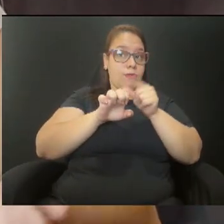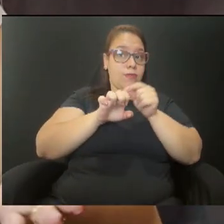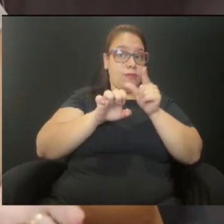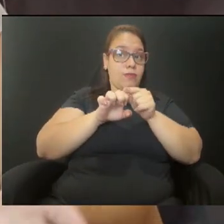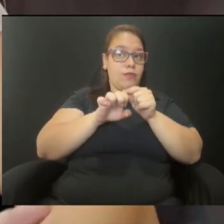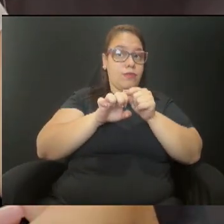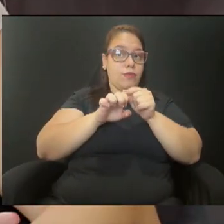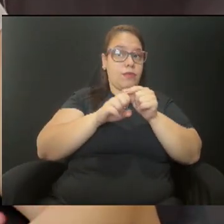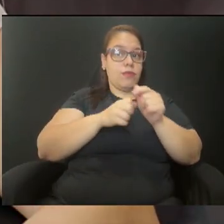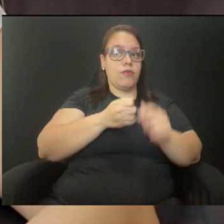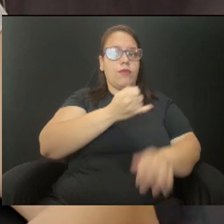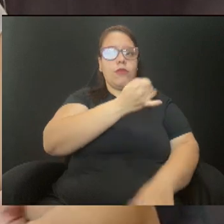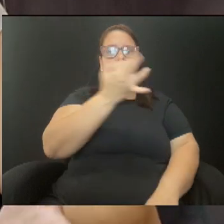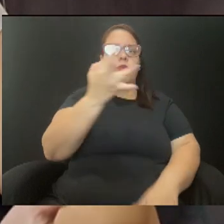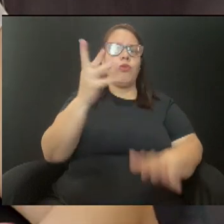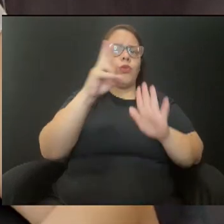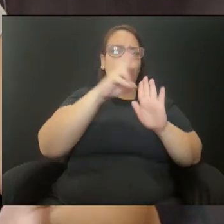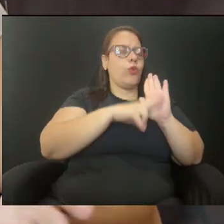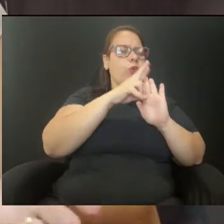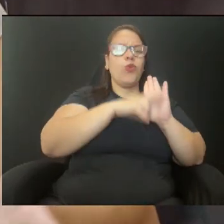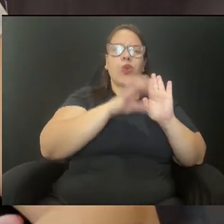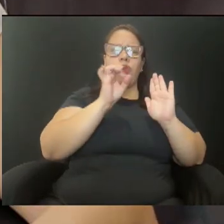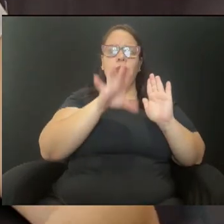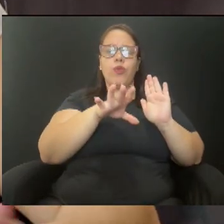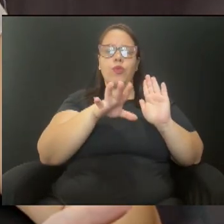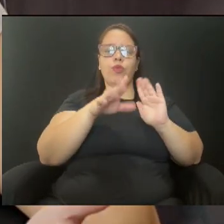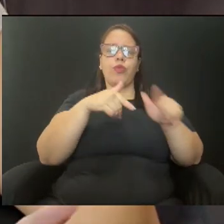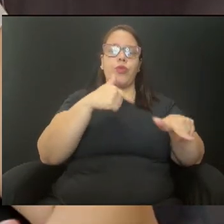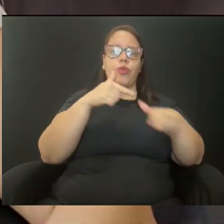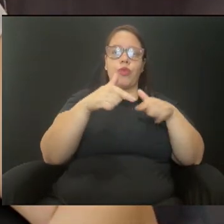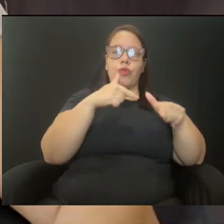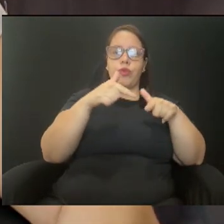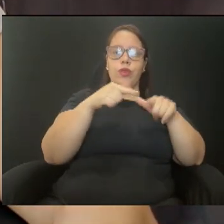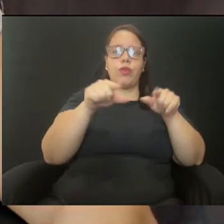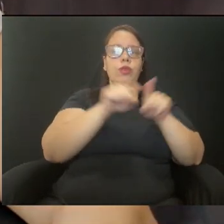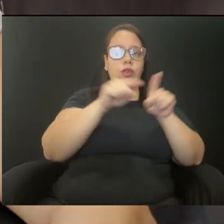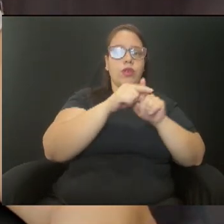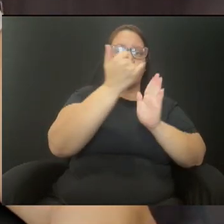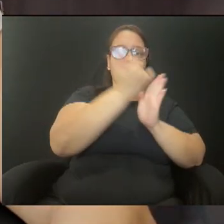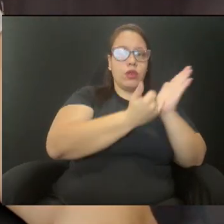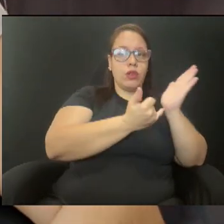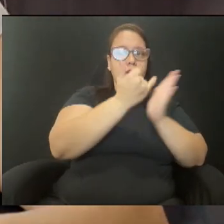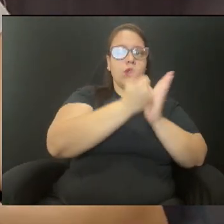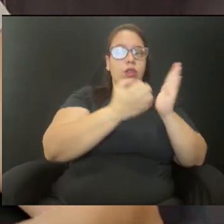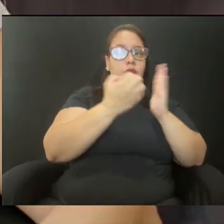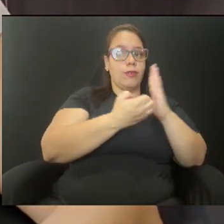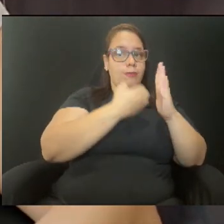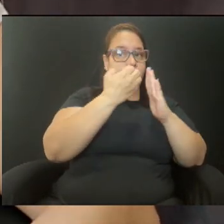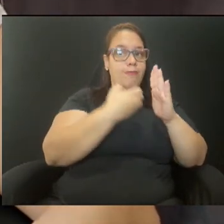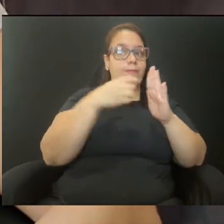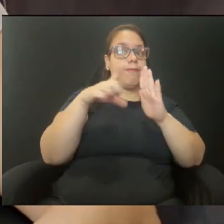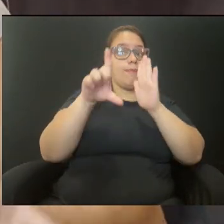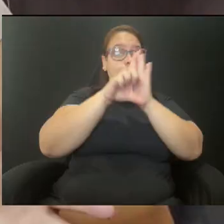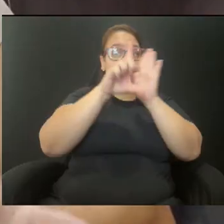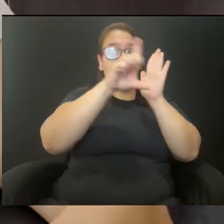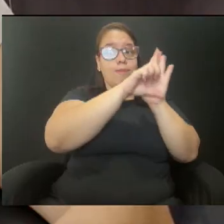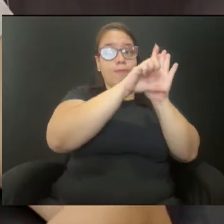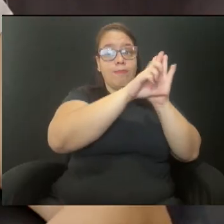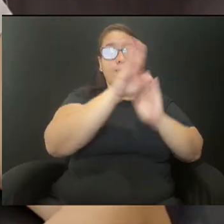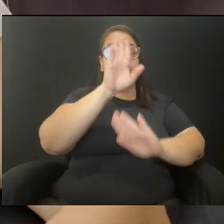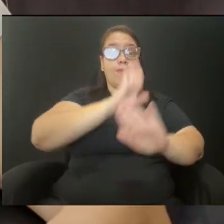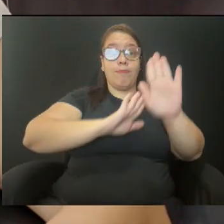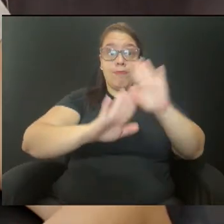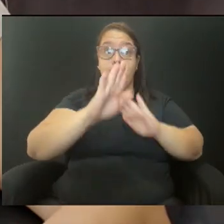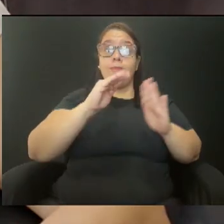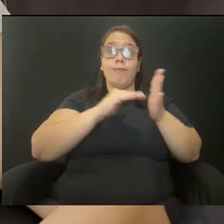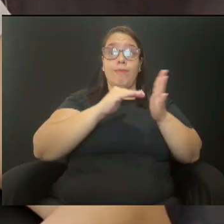normas, não só a gente está falando de trabalhista, tem tributária, tem empresarial, tem muitas legislações para cuidar até do negócio.